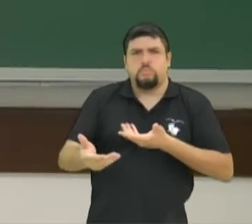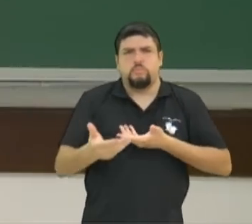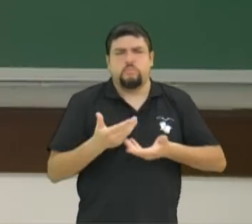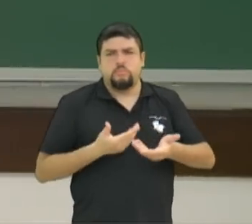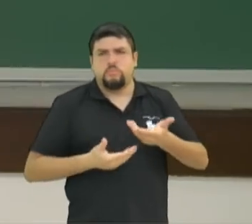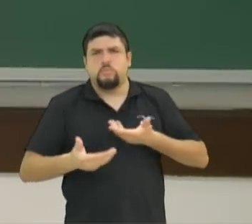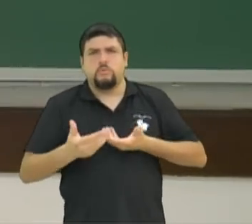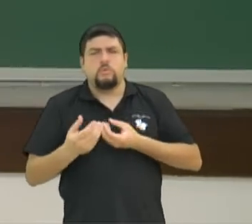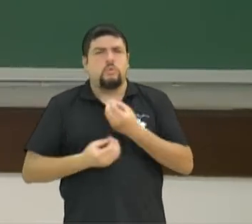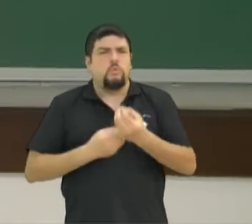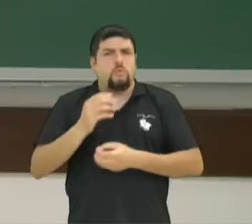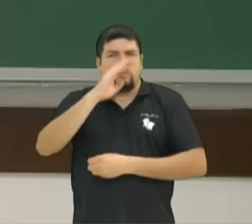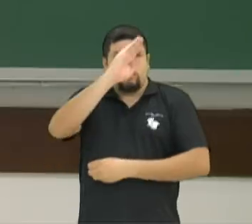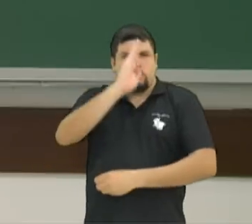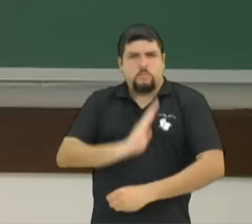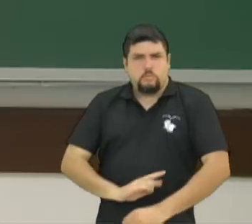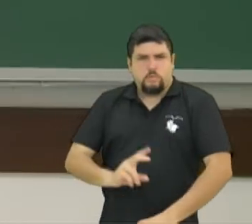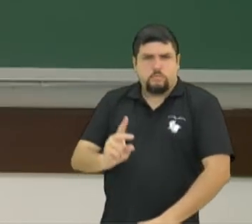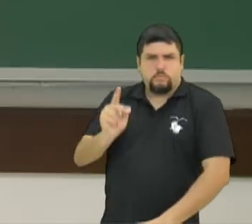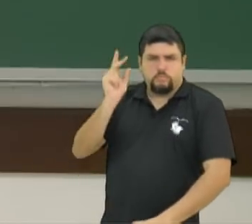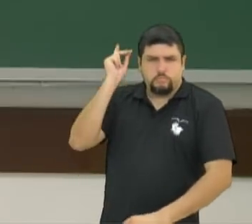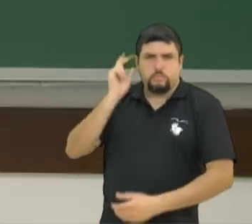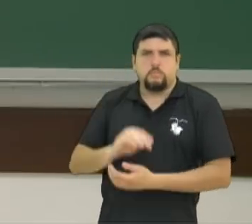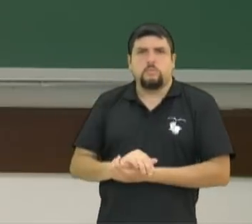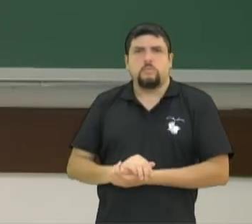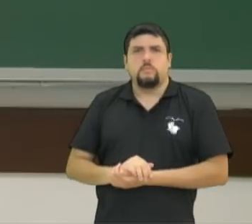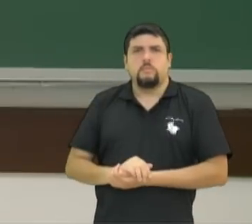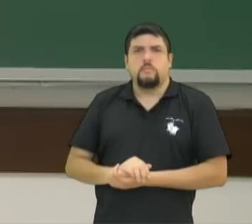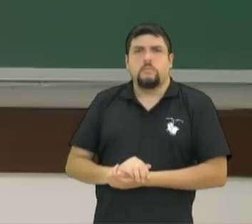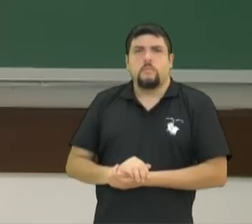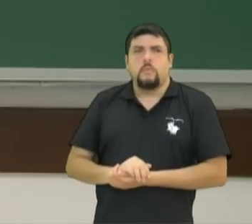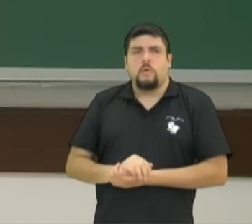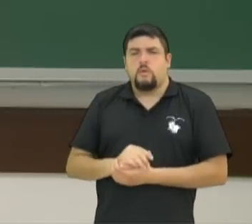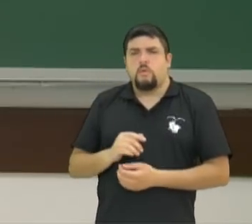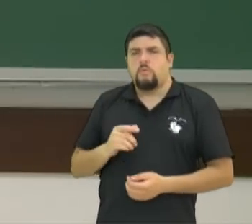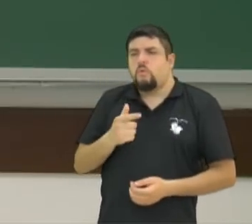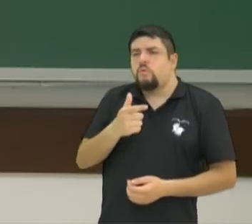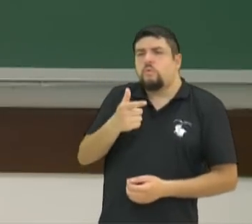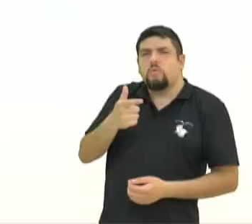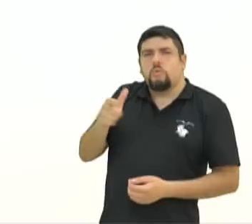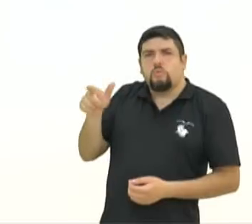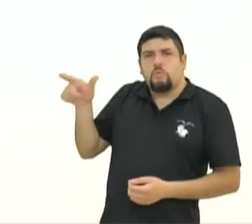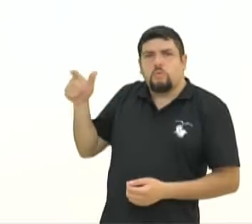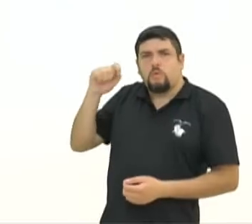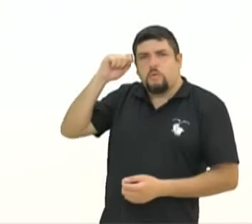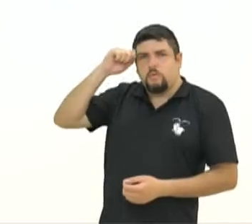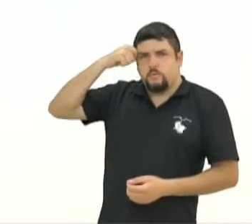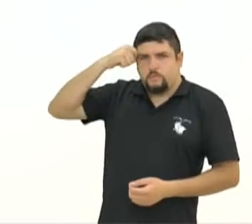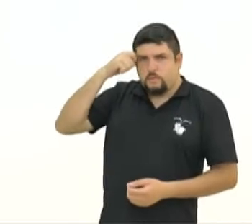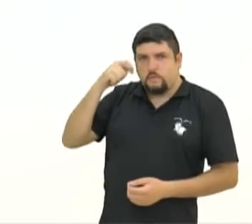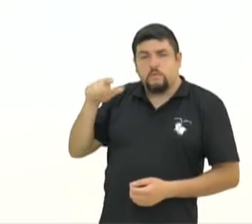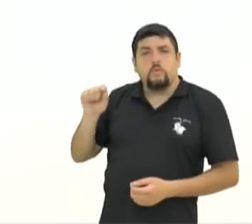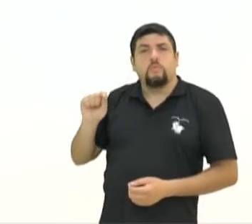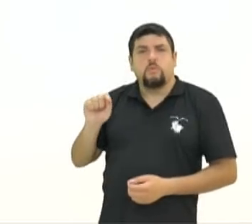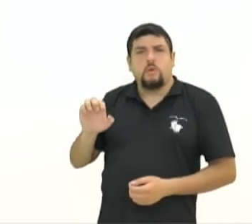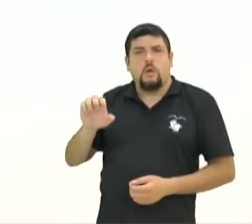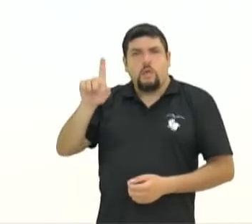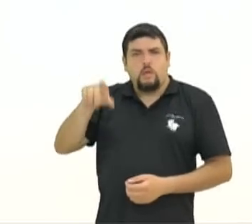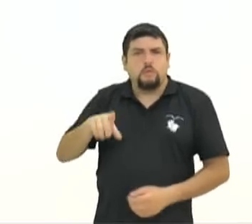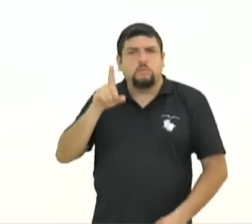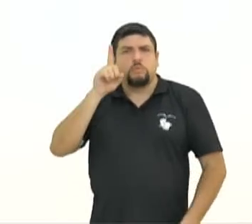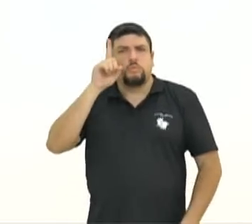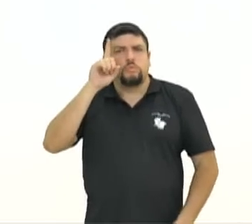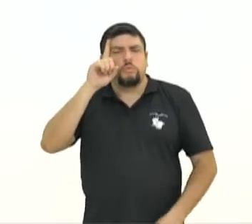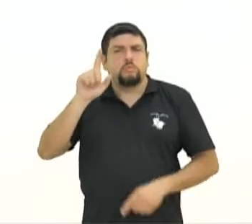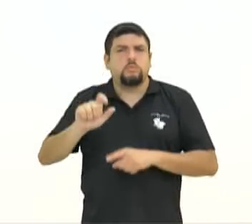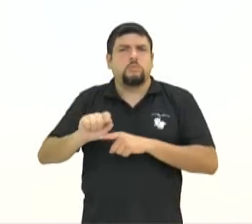era aqui no Brasil colônia, né? Os outros negros da imagem, retratados pelo Debré, eles são diaristas, né? Ou seja, são